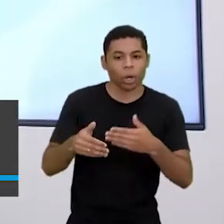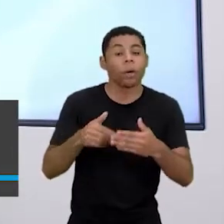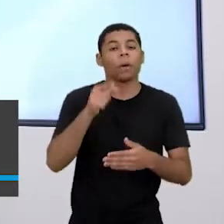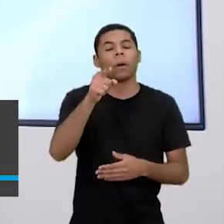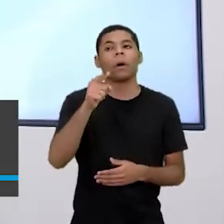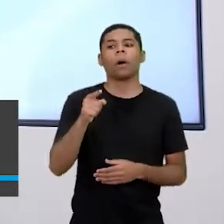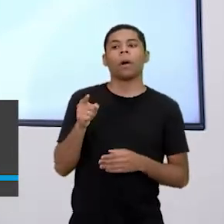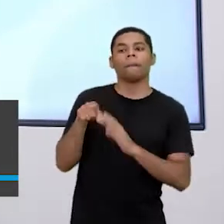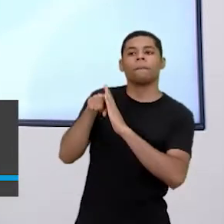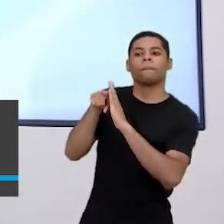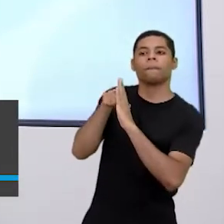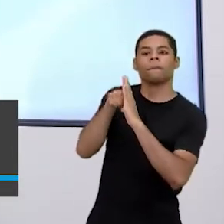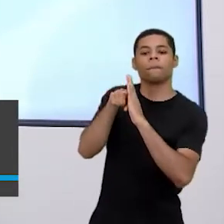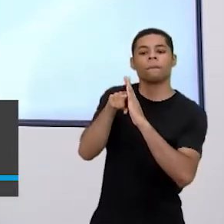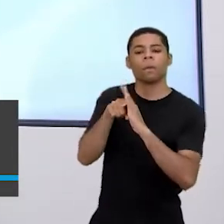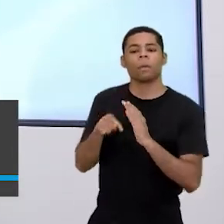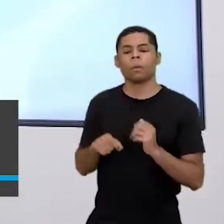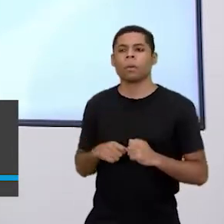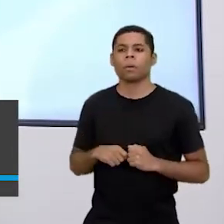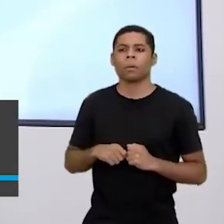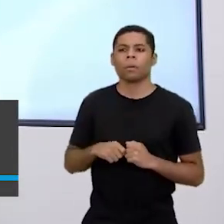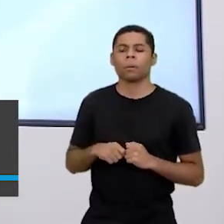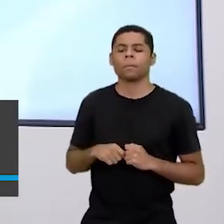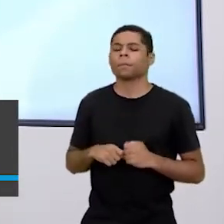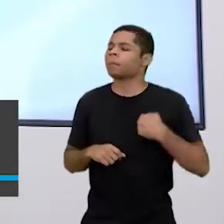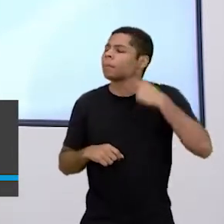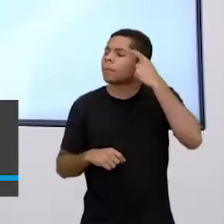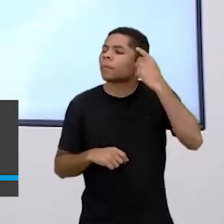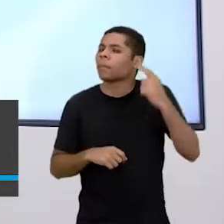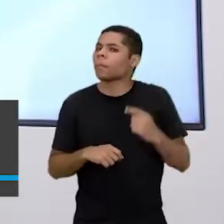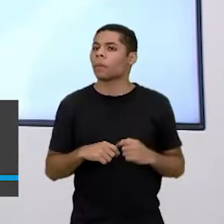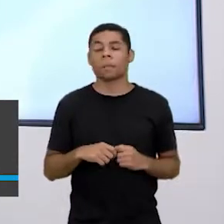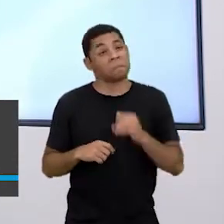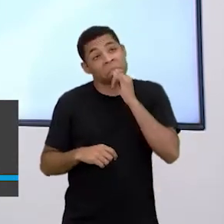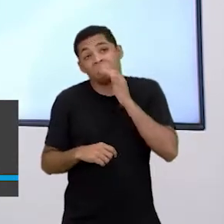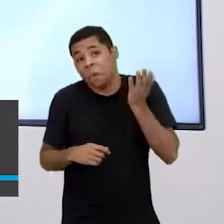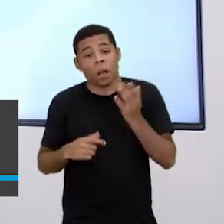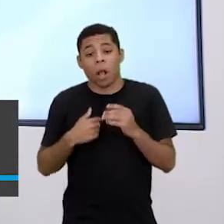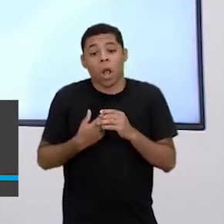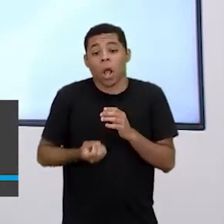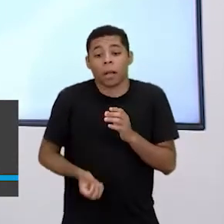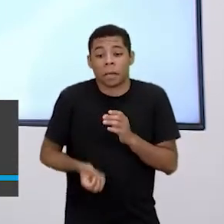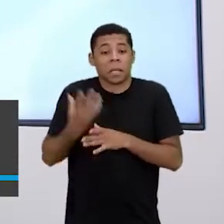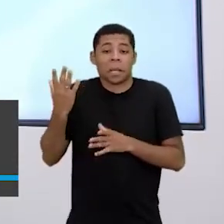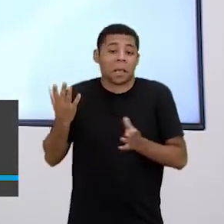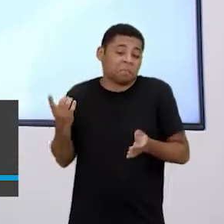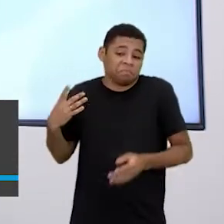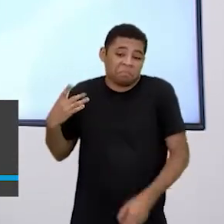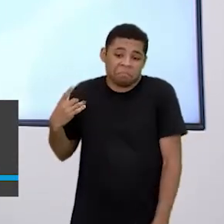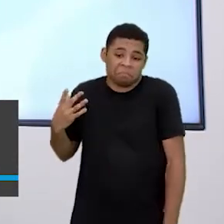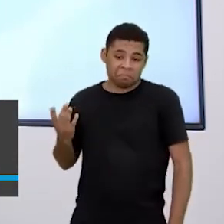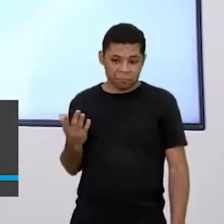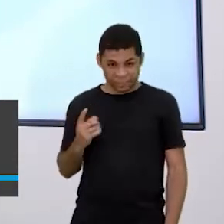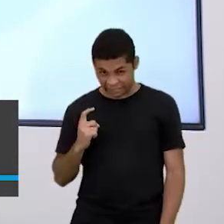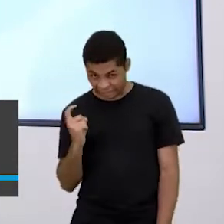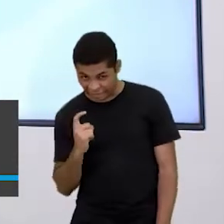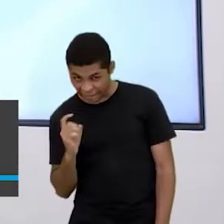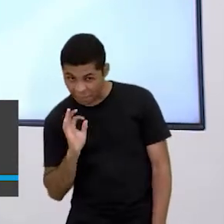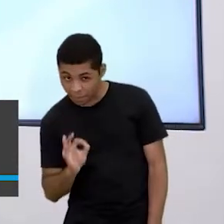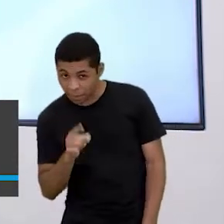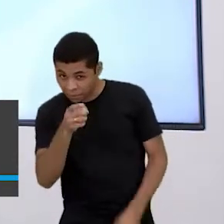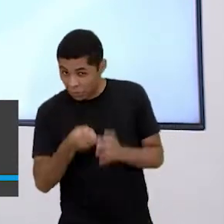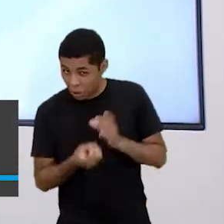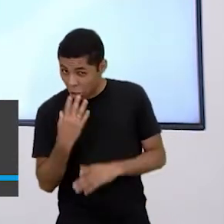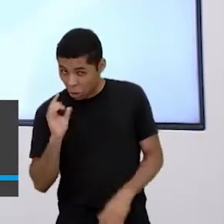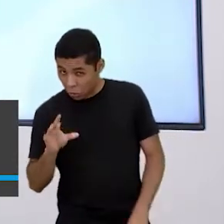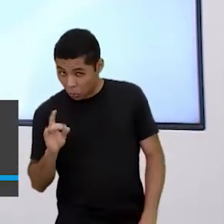de vocês investigarem, né, no que você se baseou. E às vezes você pensa assim, mas eu criei do nada. Será que você criou